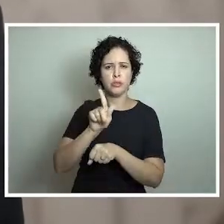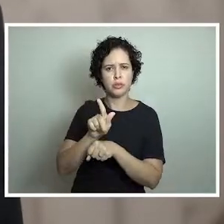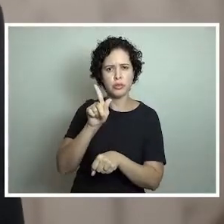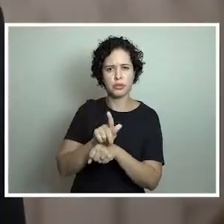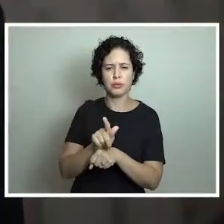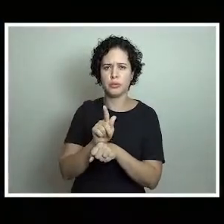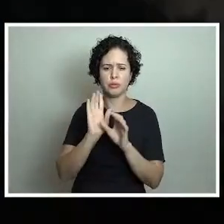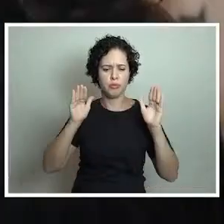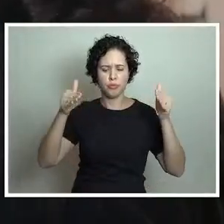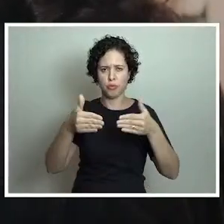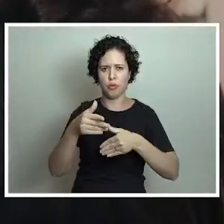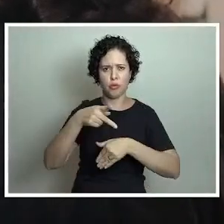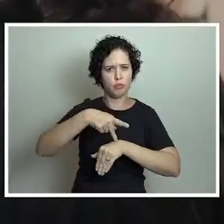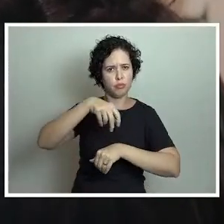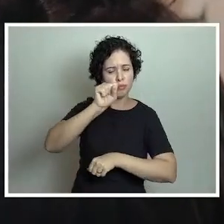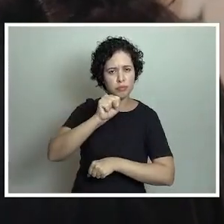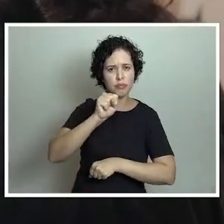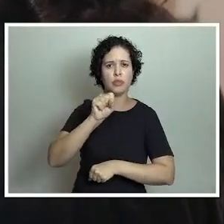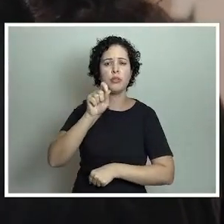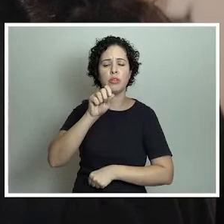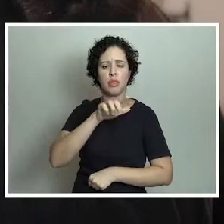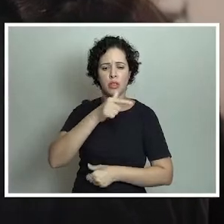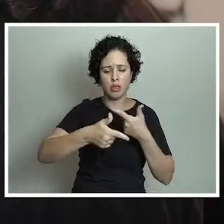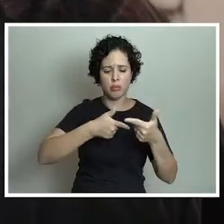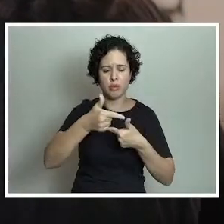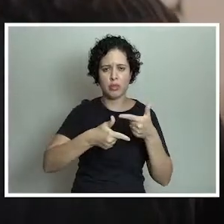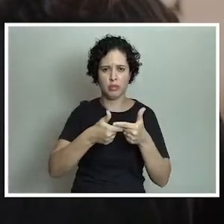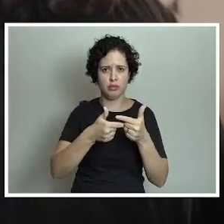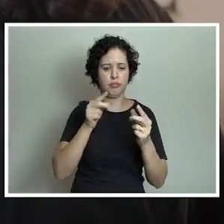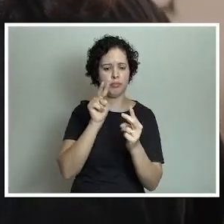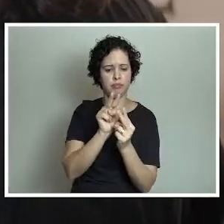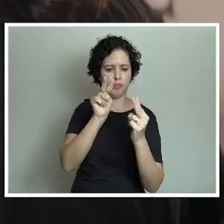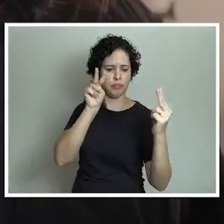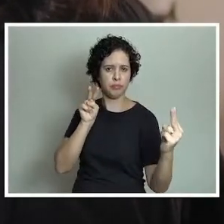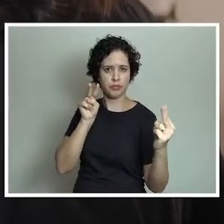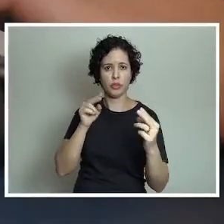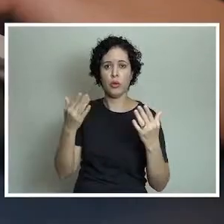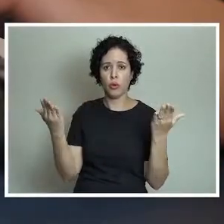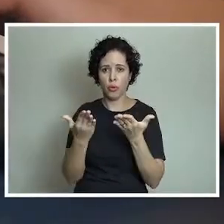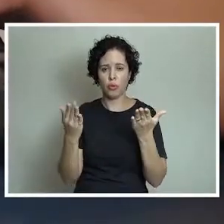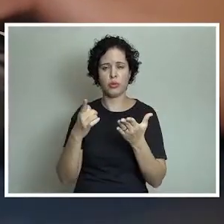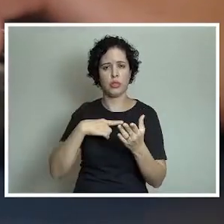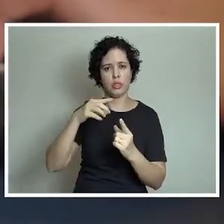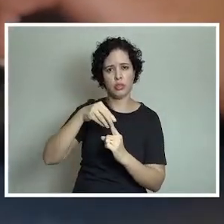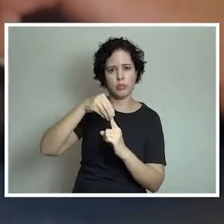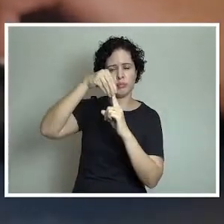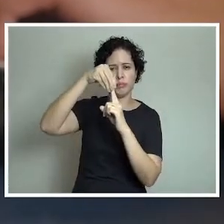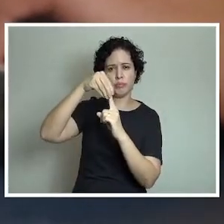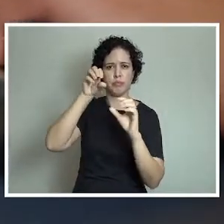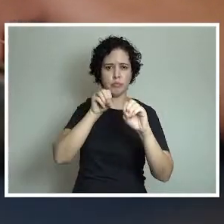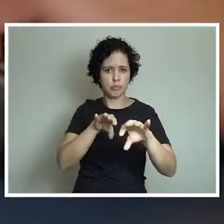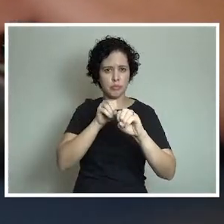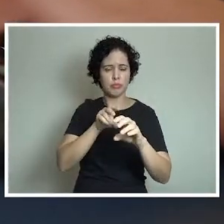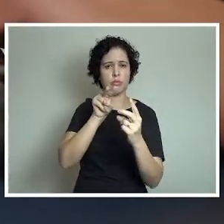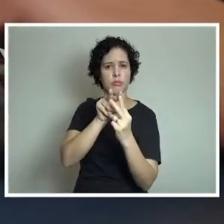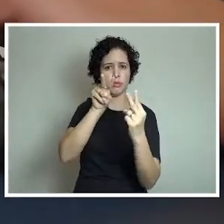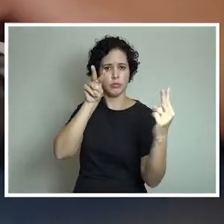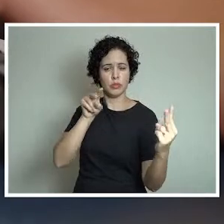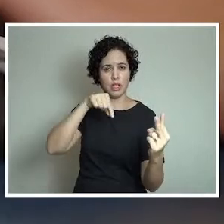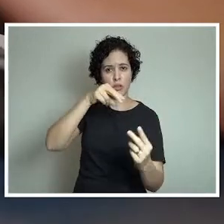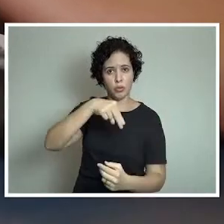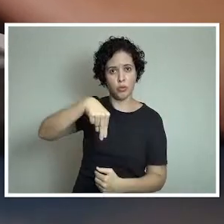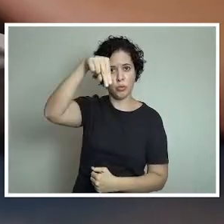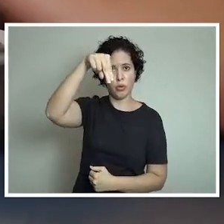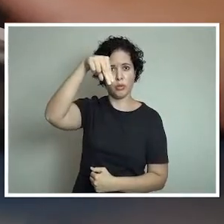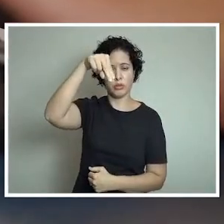gestores especializados para trabalhar nessa modalidade de educação à distância. Hoje somos referência em educação à distância não só na região